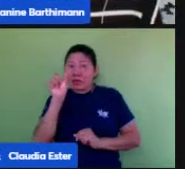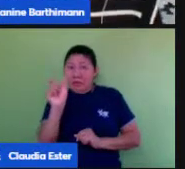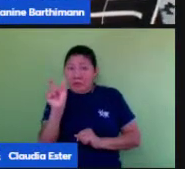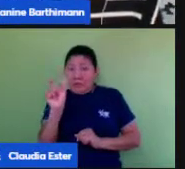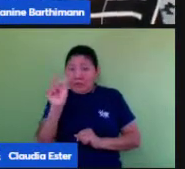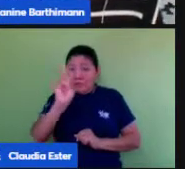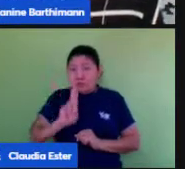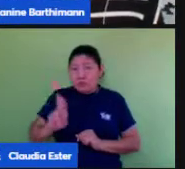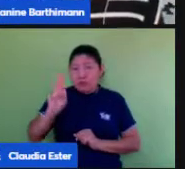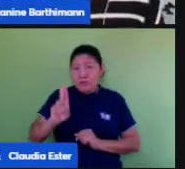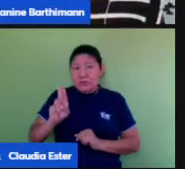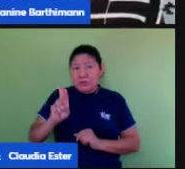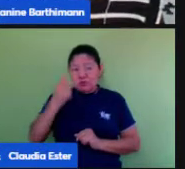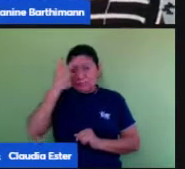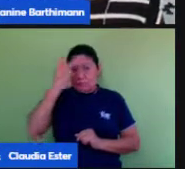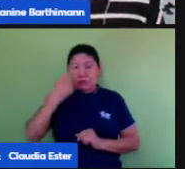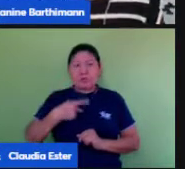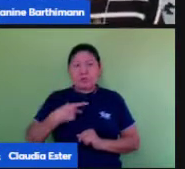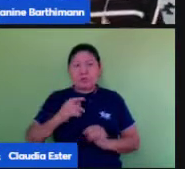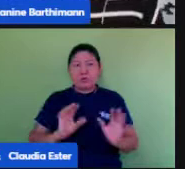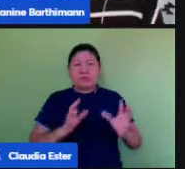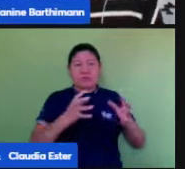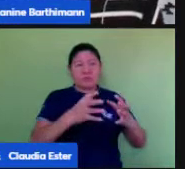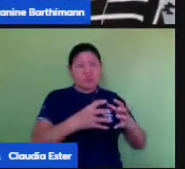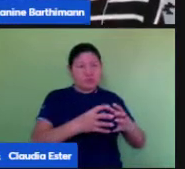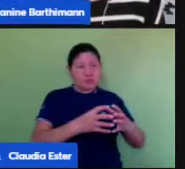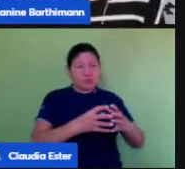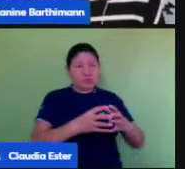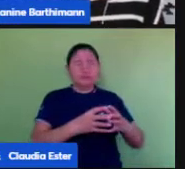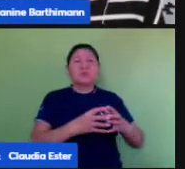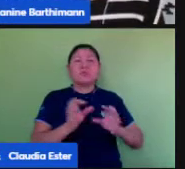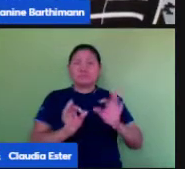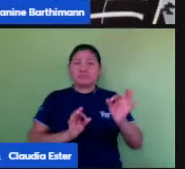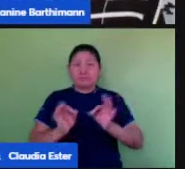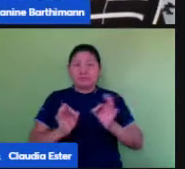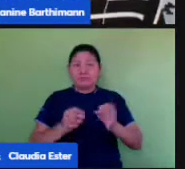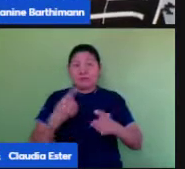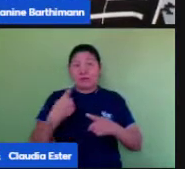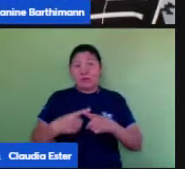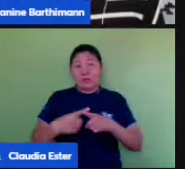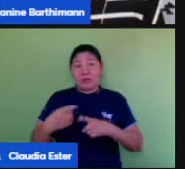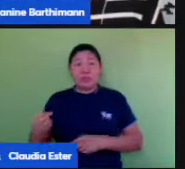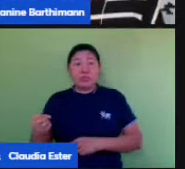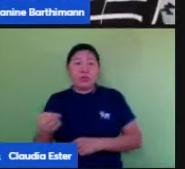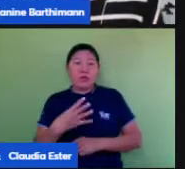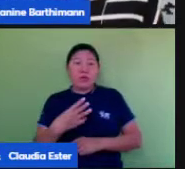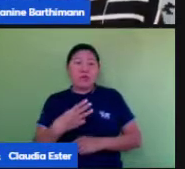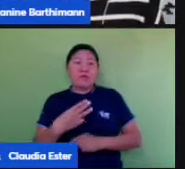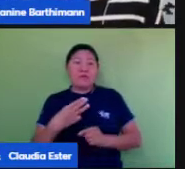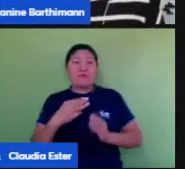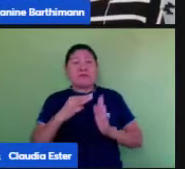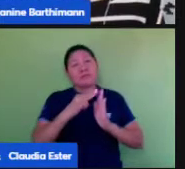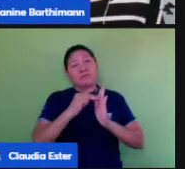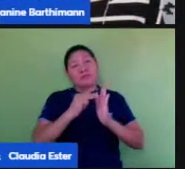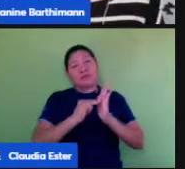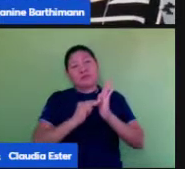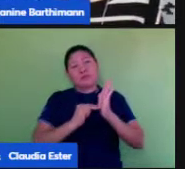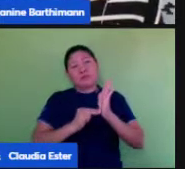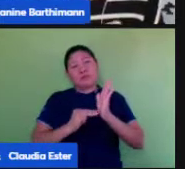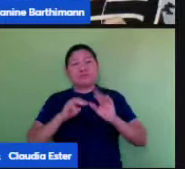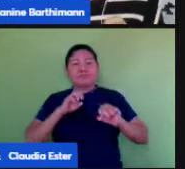nós consideramos? Porque é uma nova aplicabilidade de ensino. Então, por isso que nós estamos trazendo